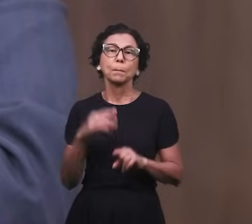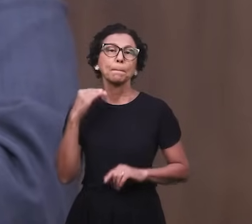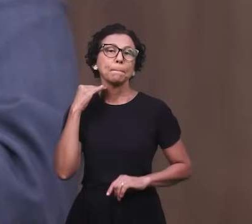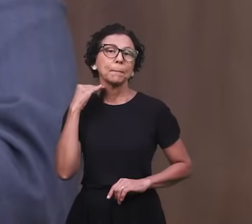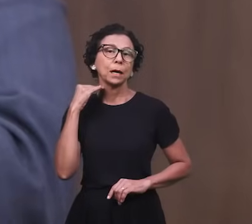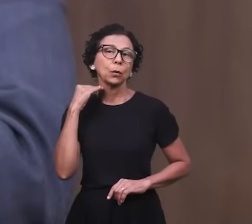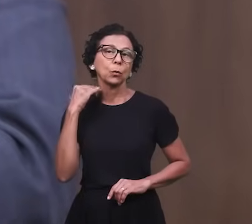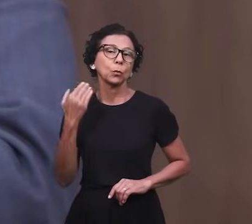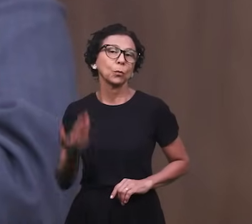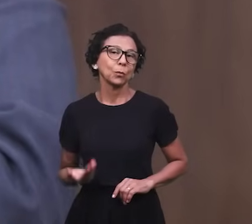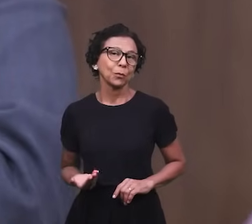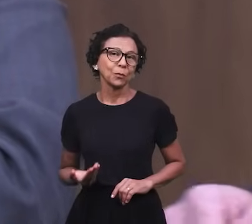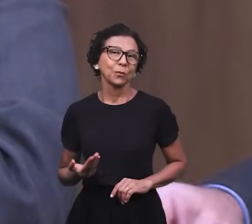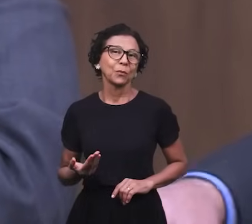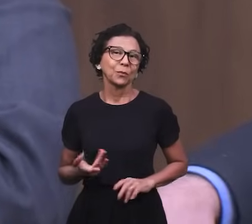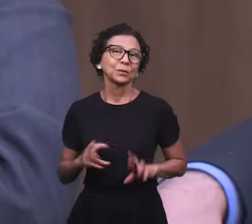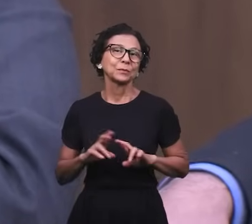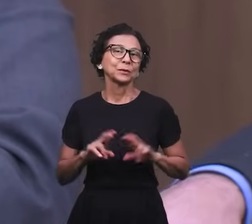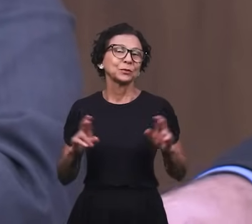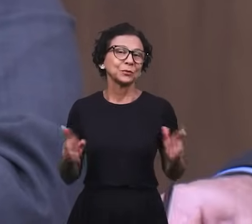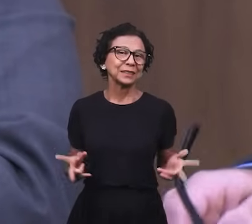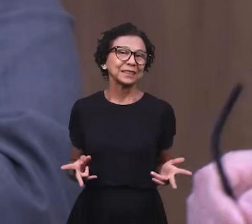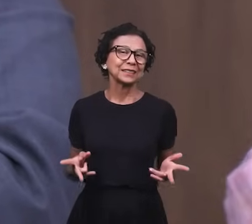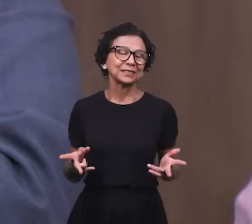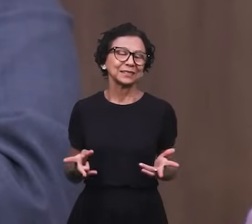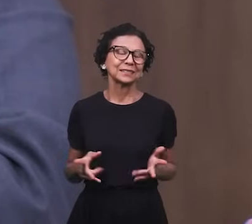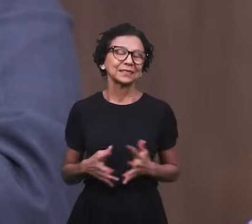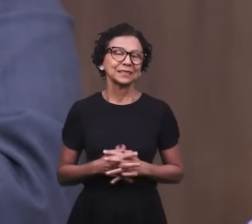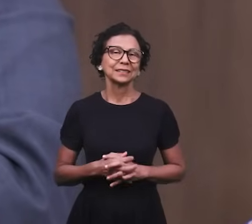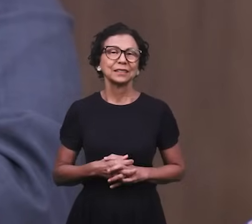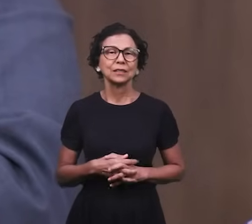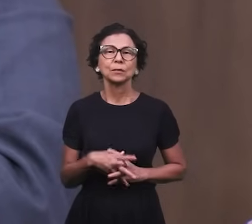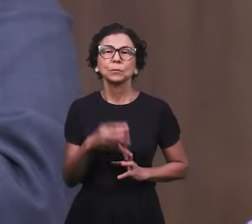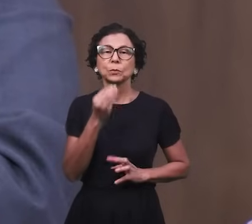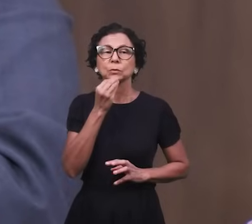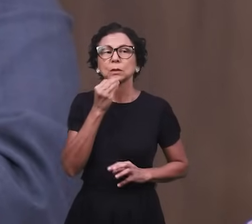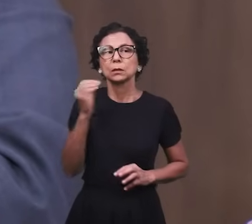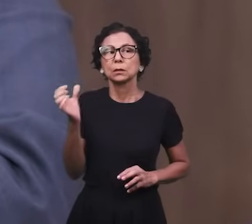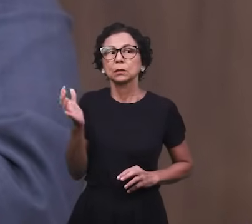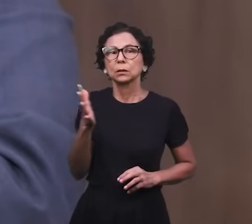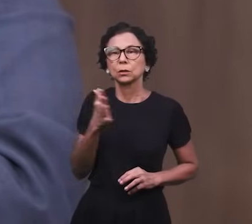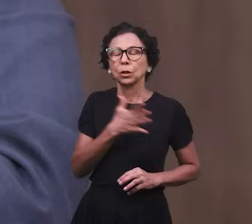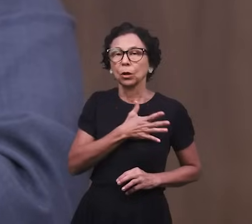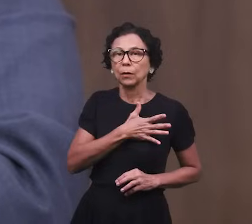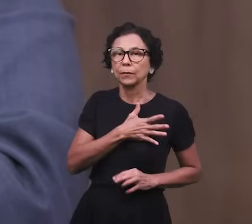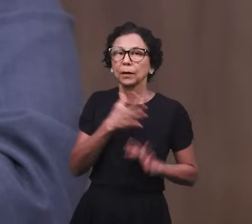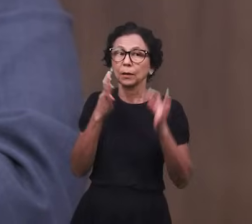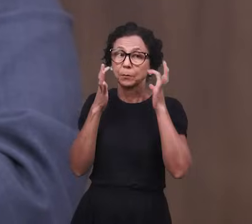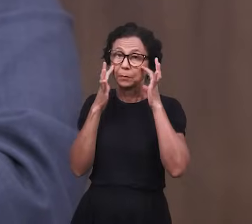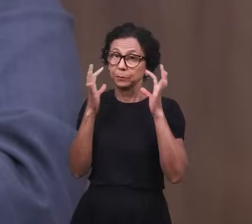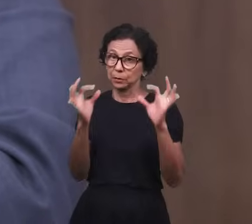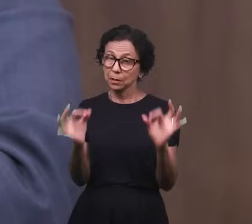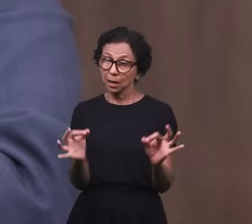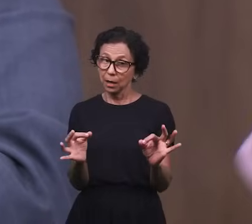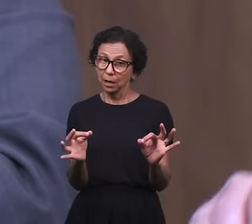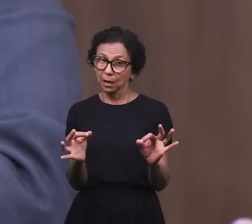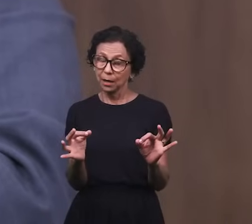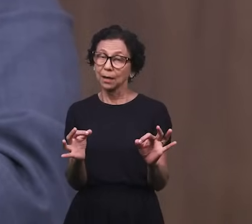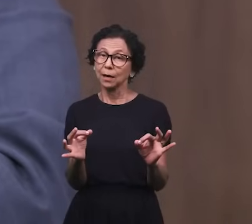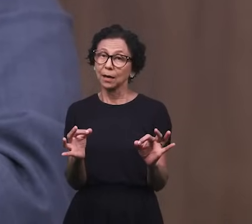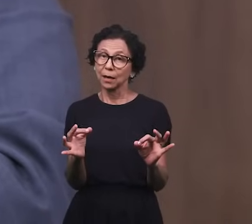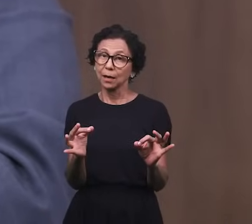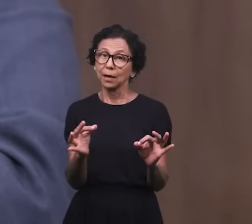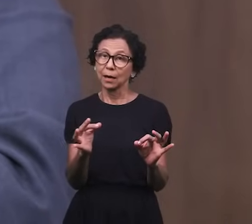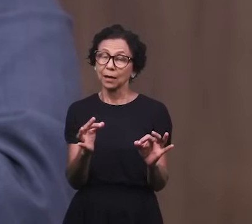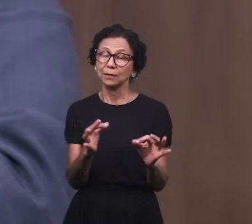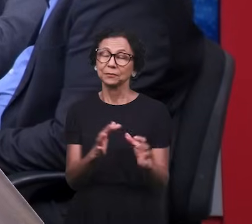diferente, então isso vai mudando e vai criando novas oportunidades. E essas novas oportunidades é que nós precisamos ficar atentos, para nos adequarmos